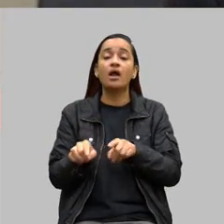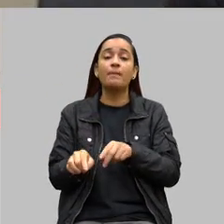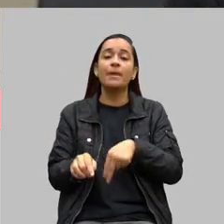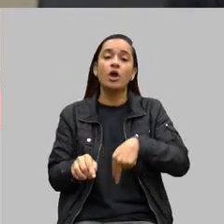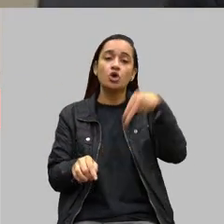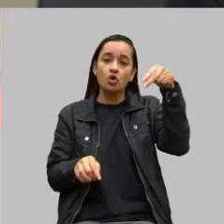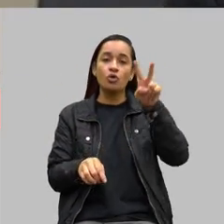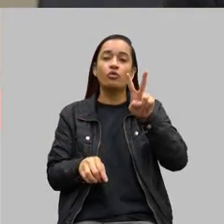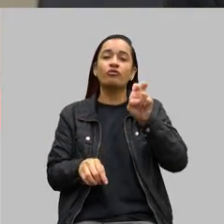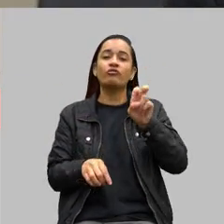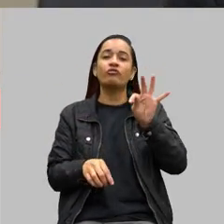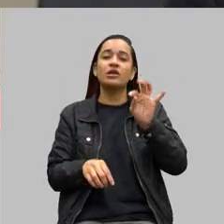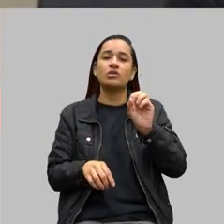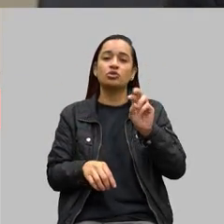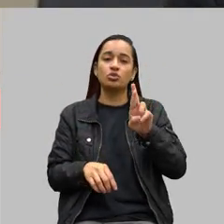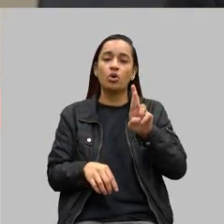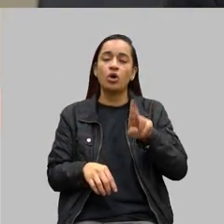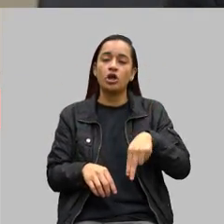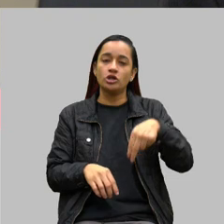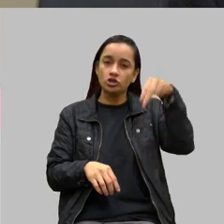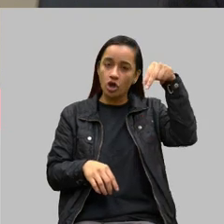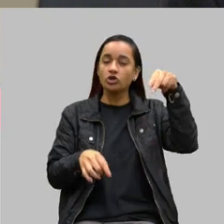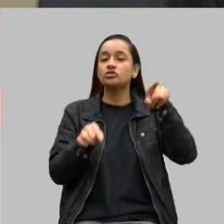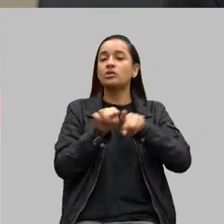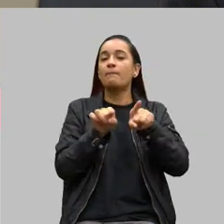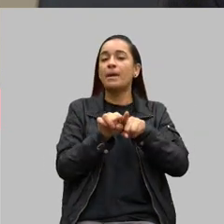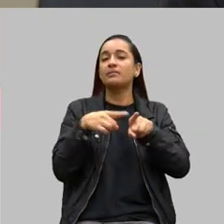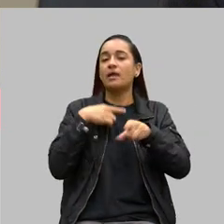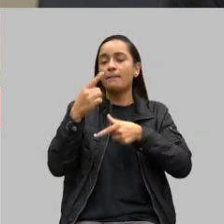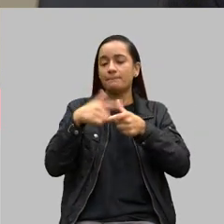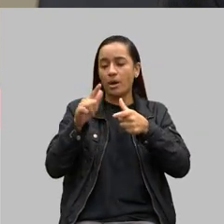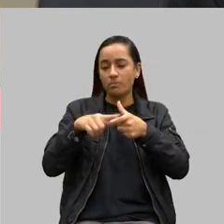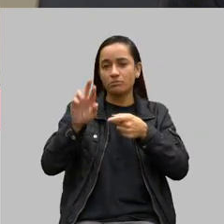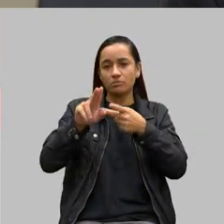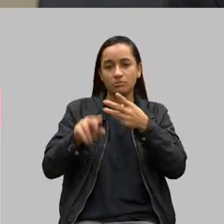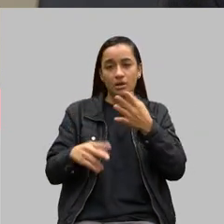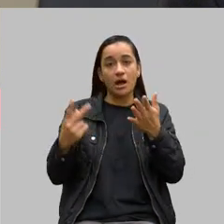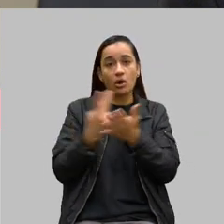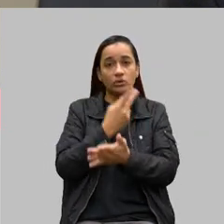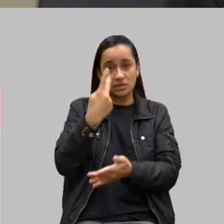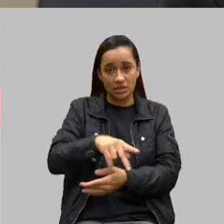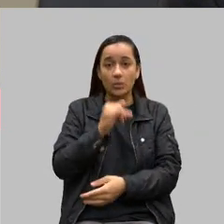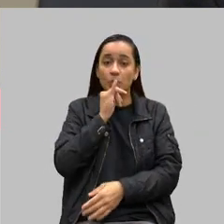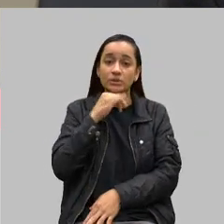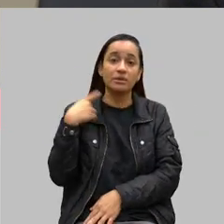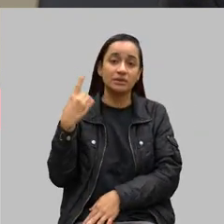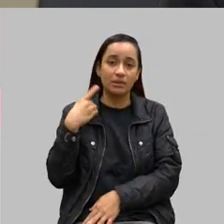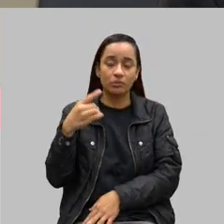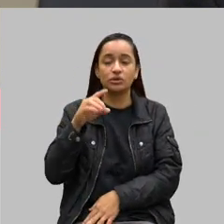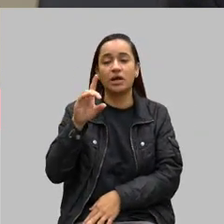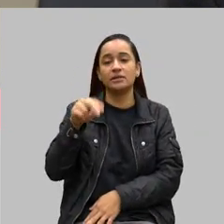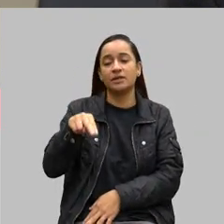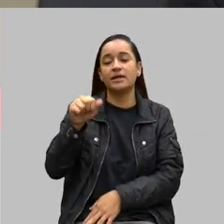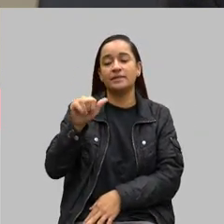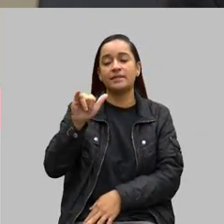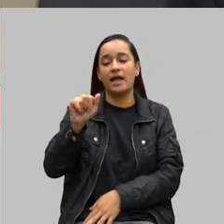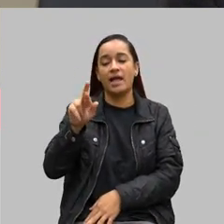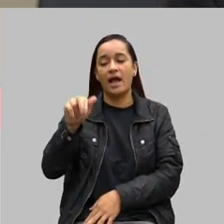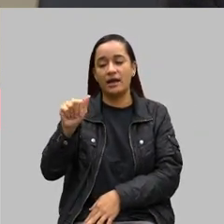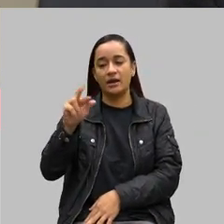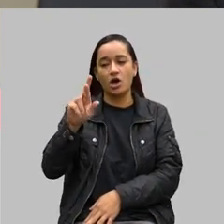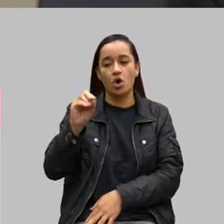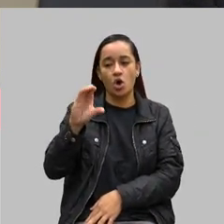enfrentando problemas de mobilidade relevantes aqui né na região da deputada naera Rocha aqui Vespasiano Lagoa Santa